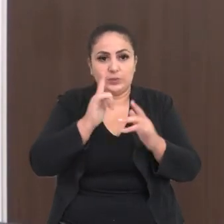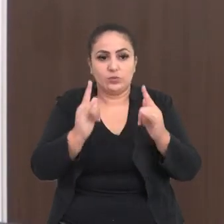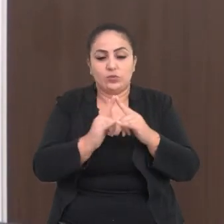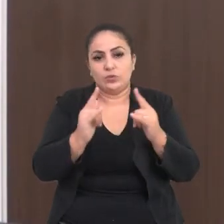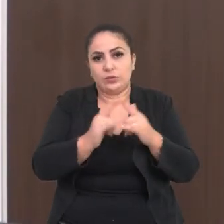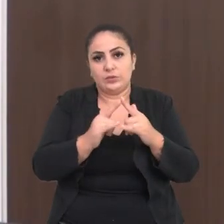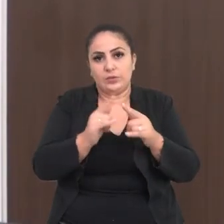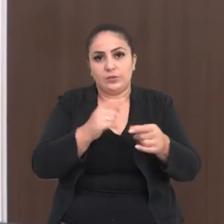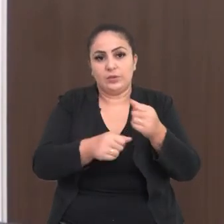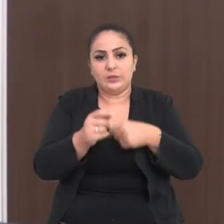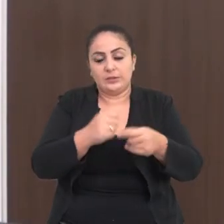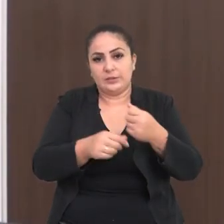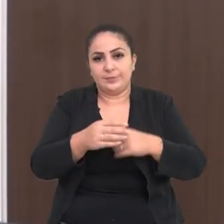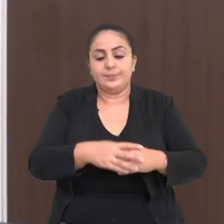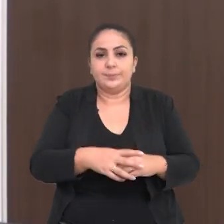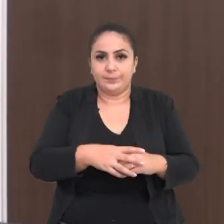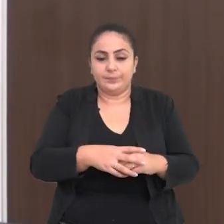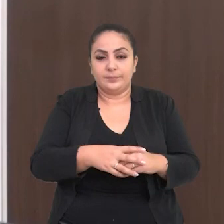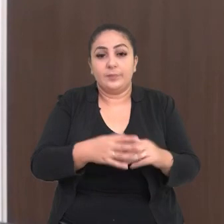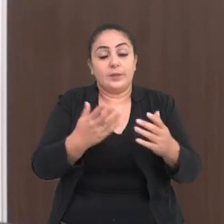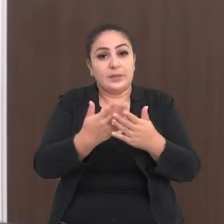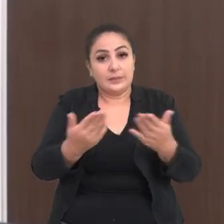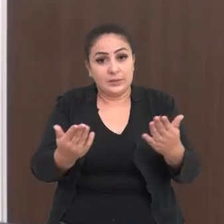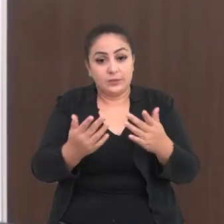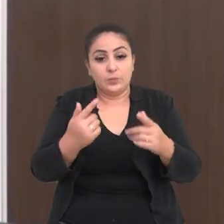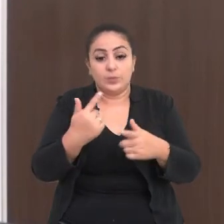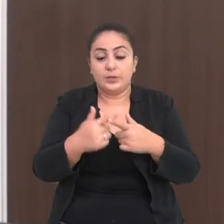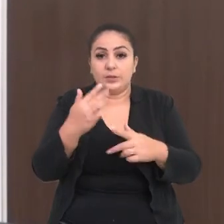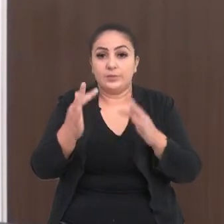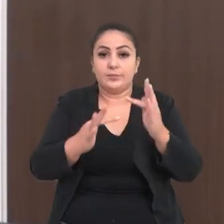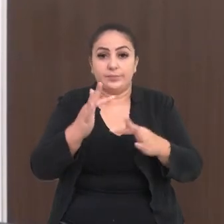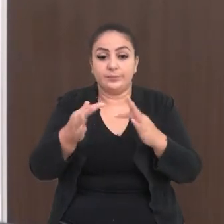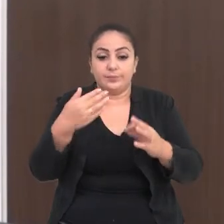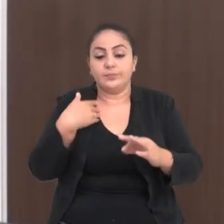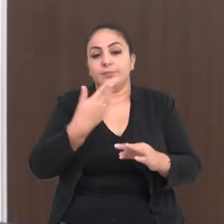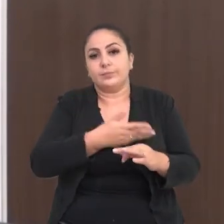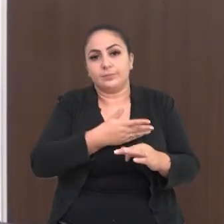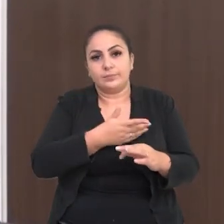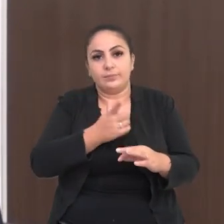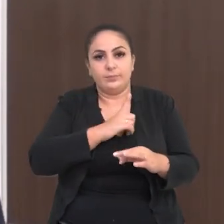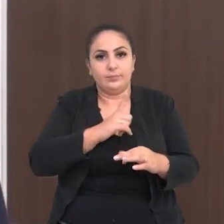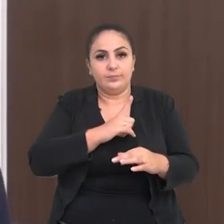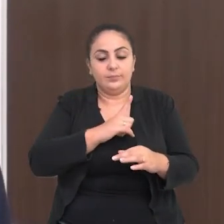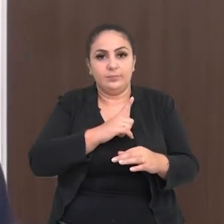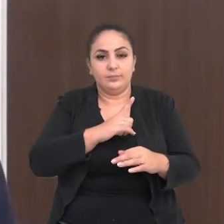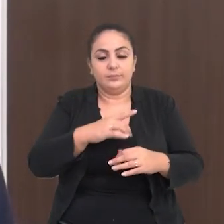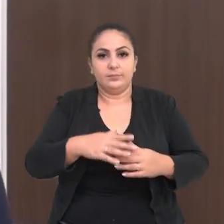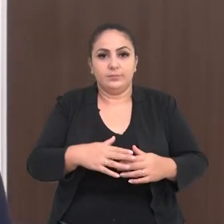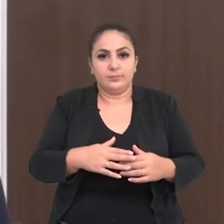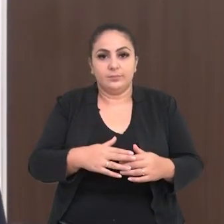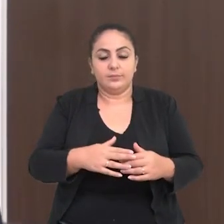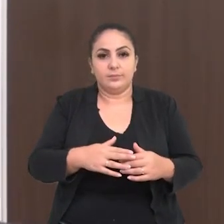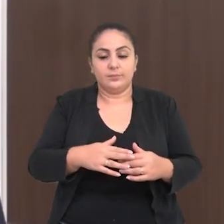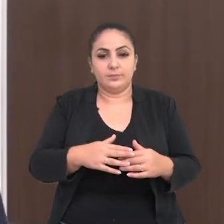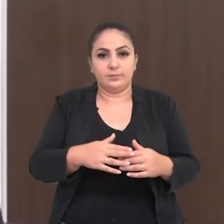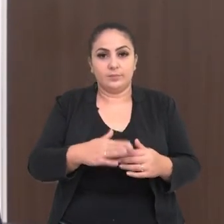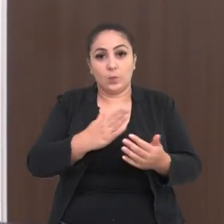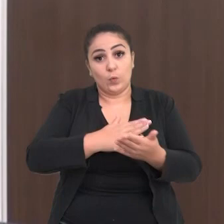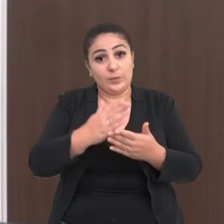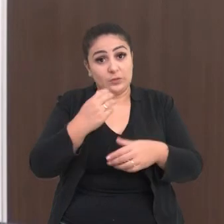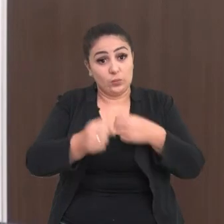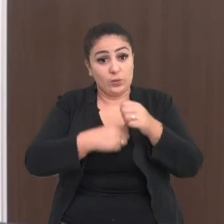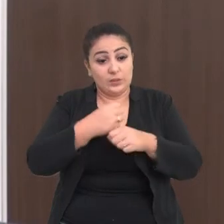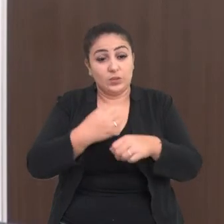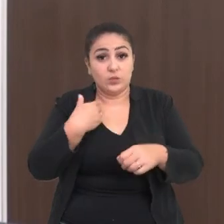para as instituições financeiras. E isso em função de que nós, ao início desse